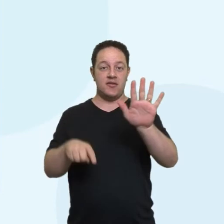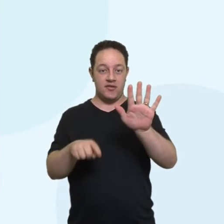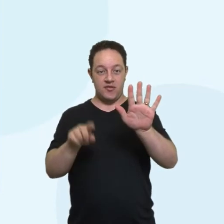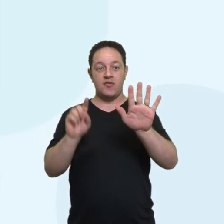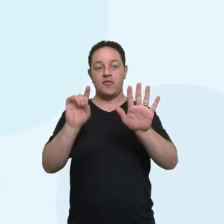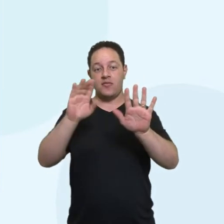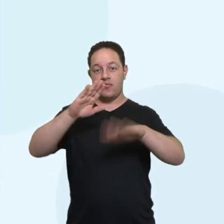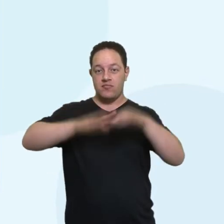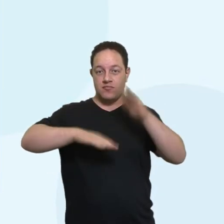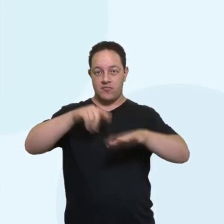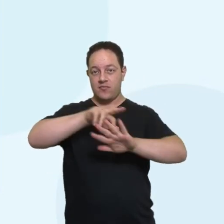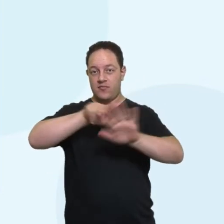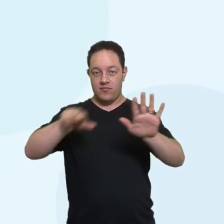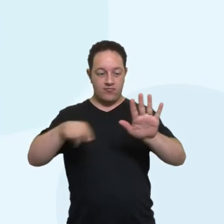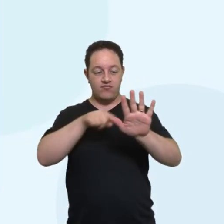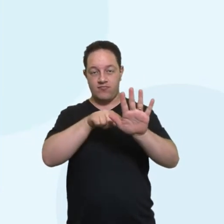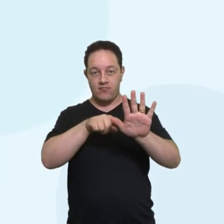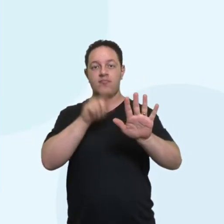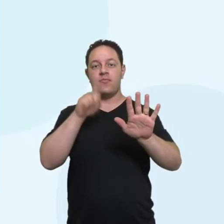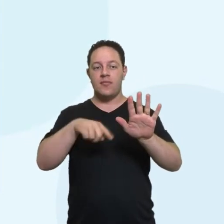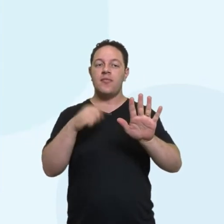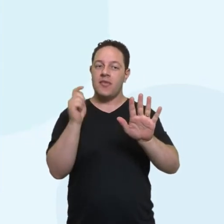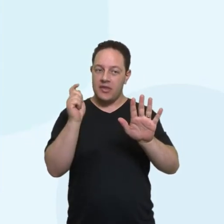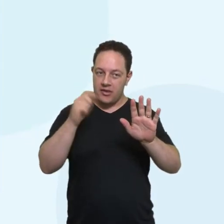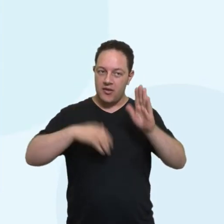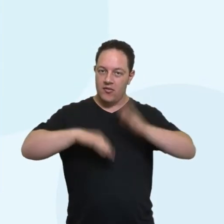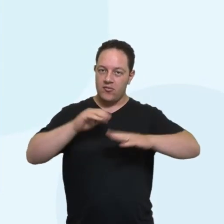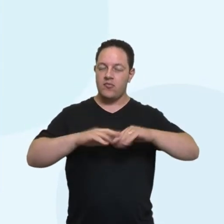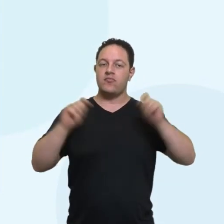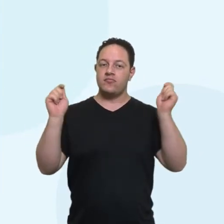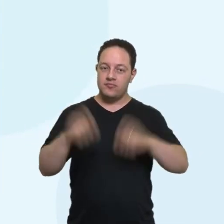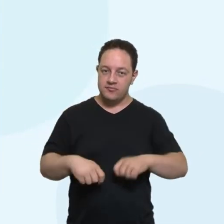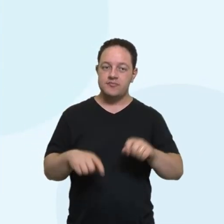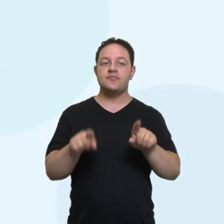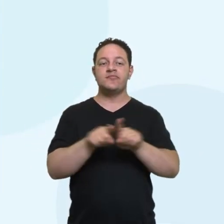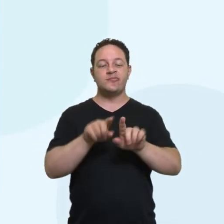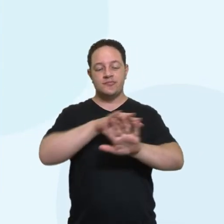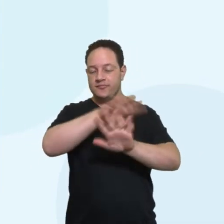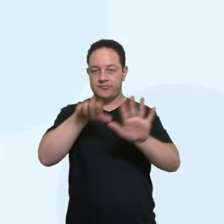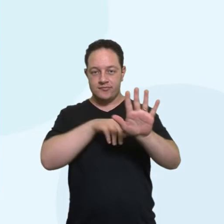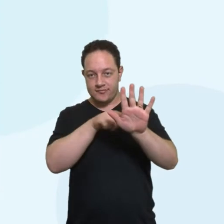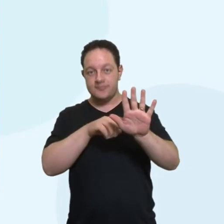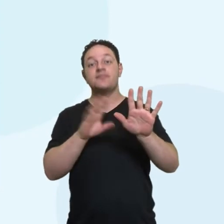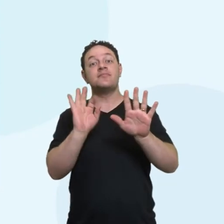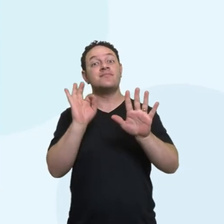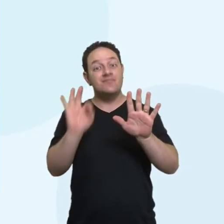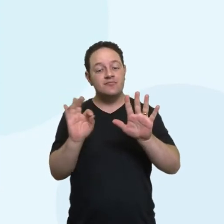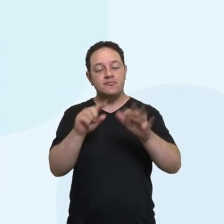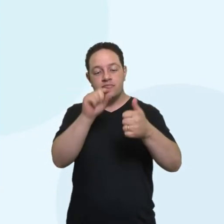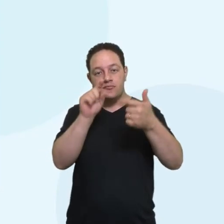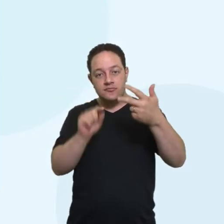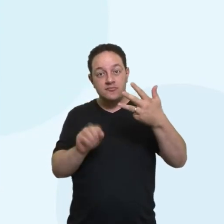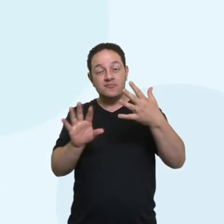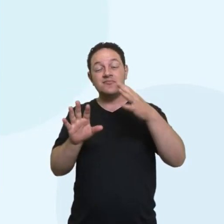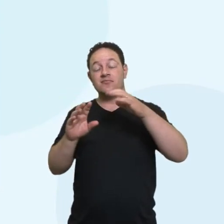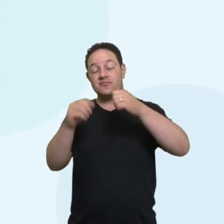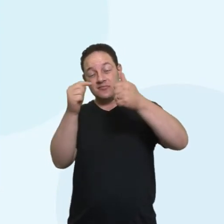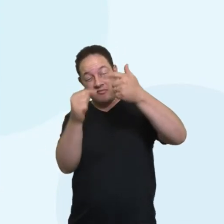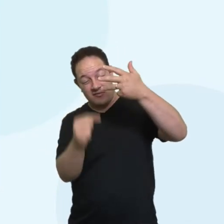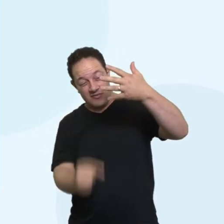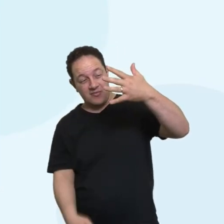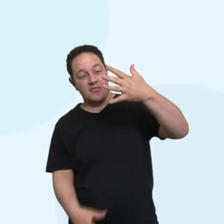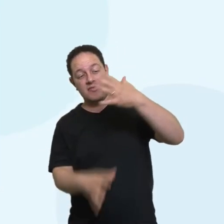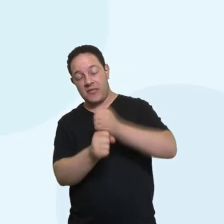máquinas competências né são cinco grandes magro competências e autor nós temos aí um total de dezessete competências socioemocionais